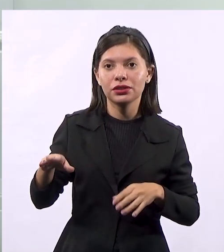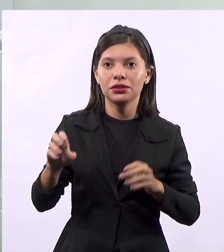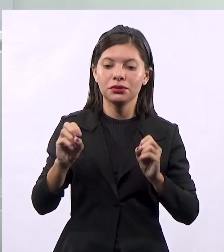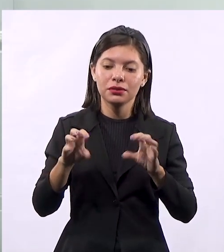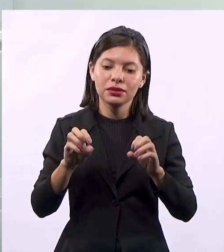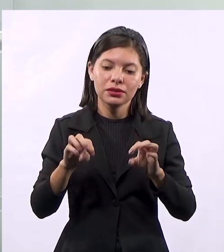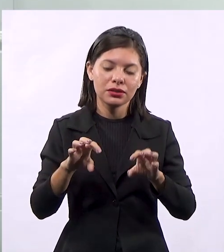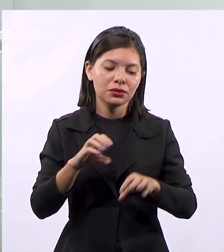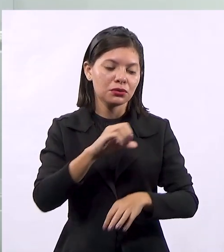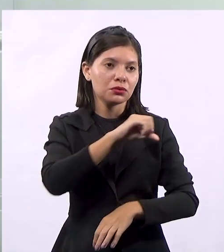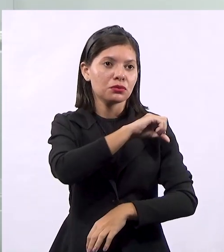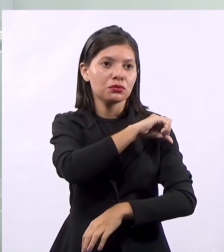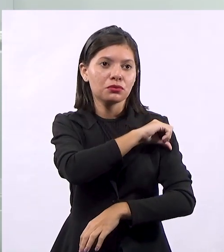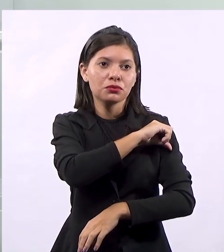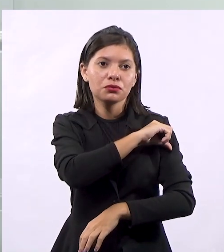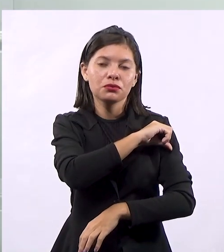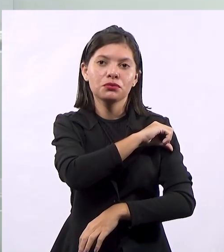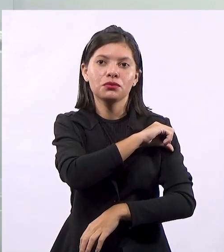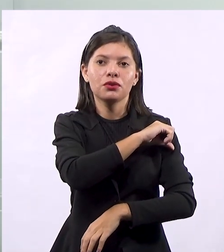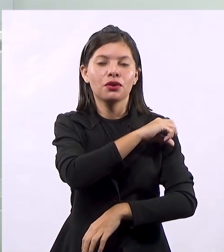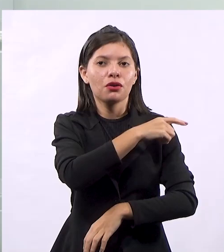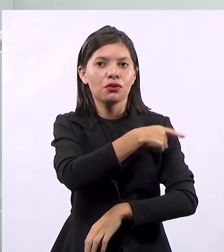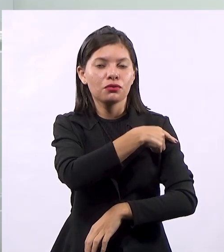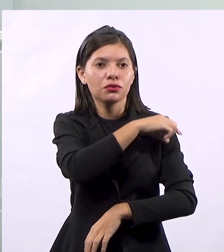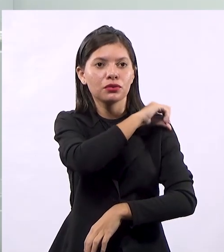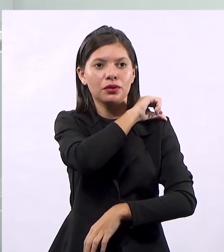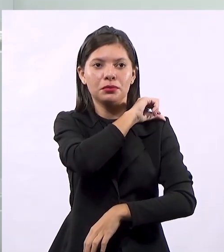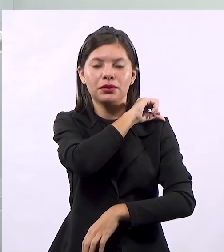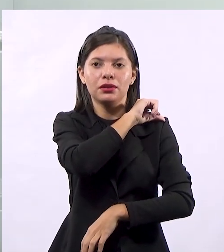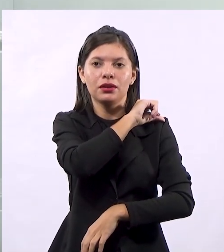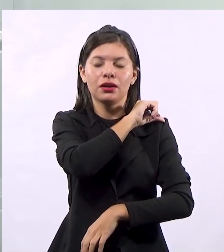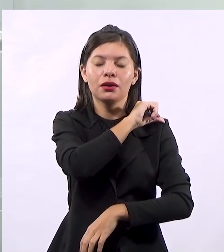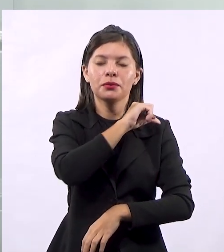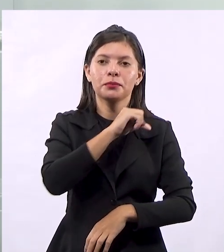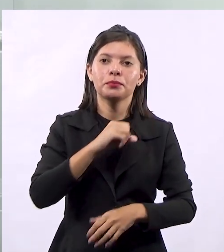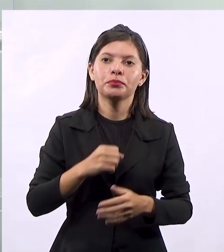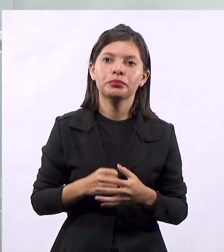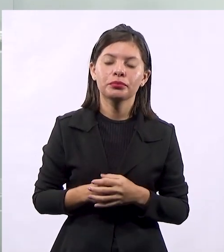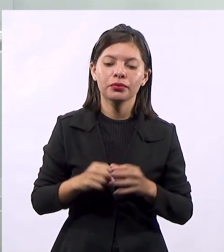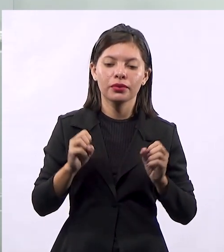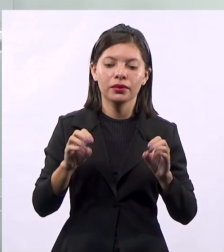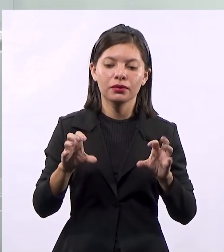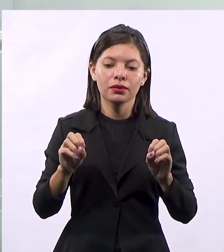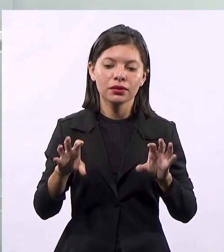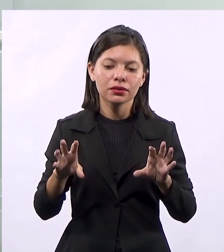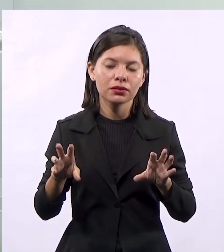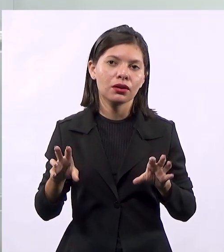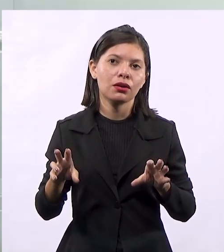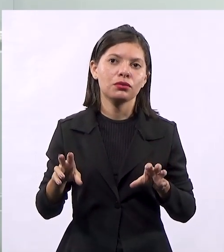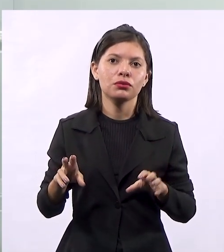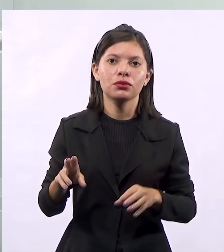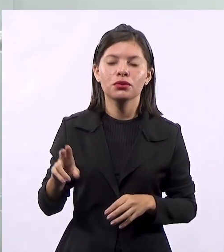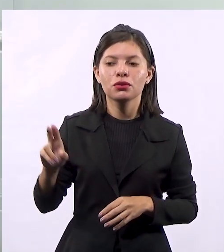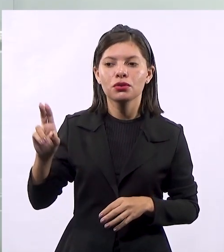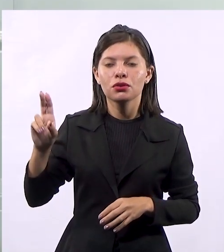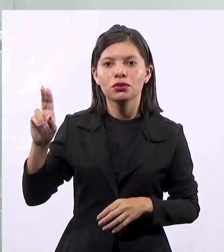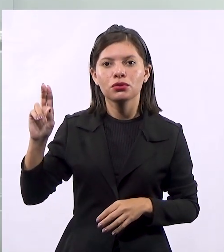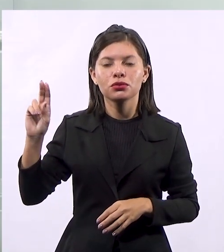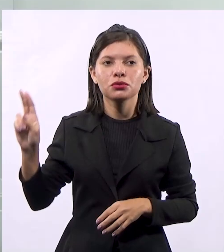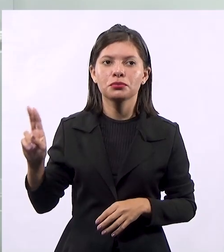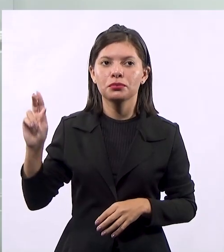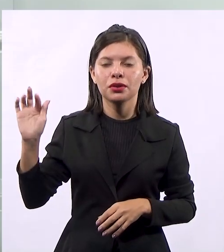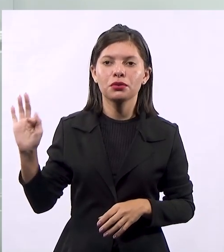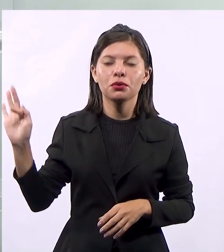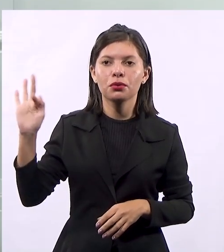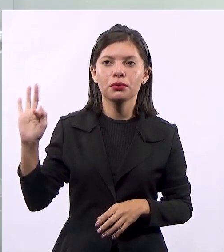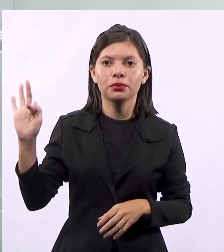né? Educação infantil, ensino fundamental, ensino médio e educação superior. E depois as modalidades, que a gente